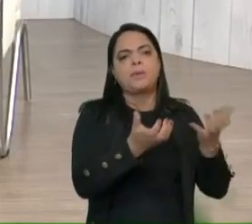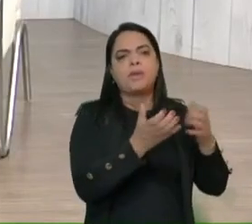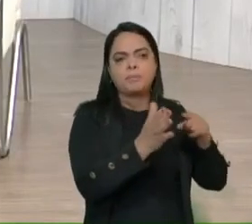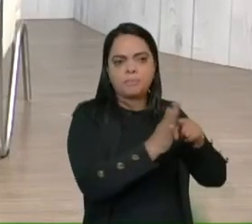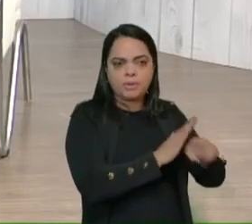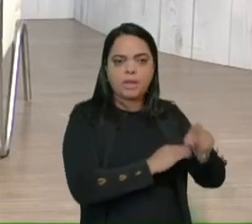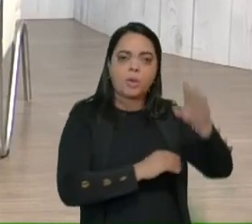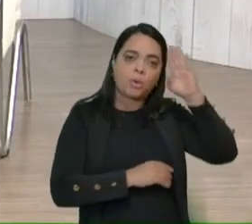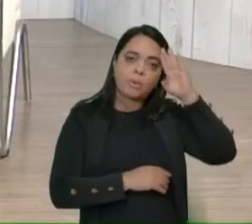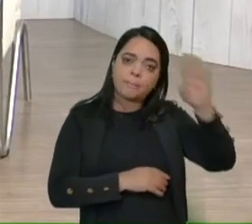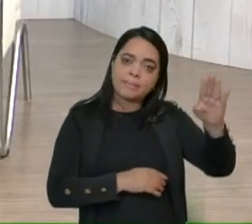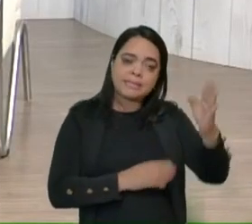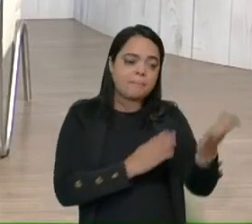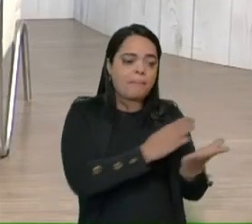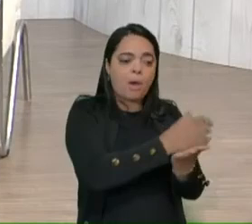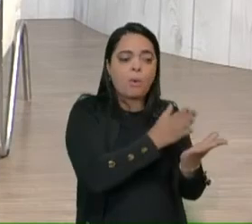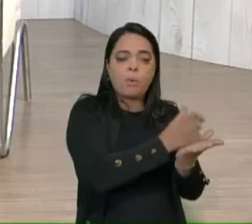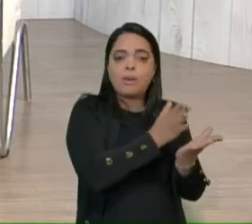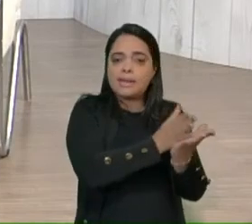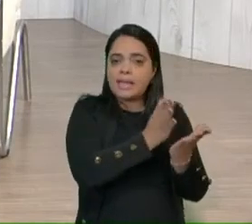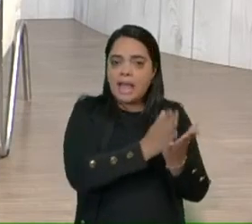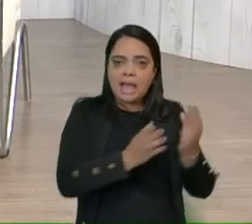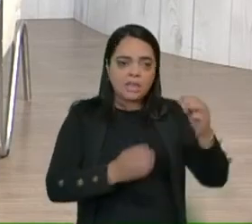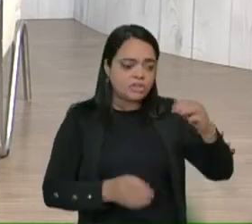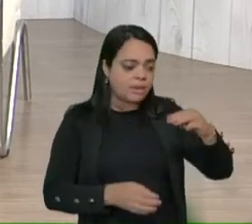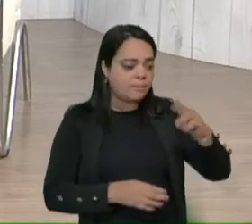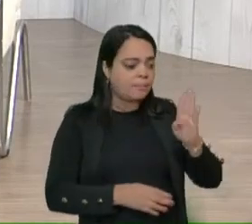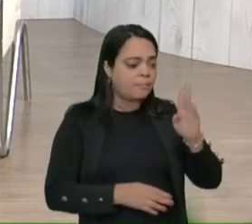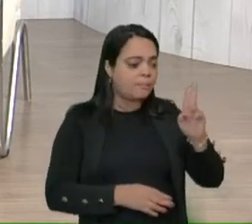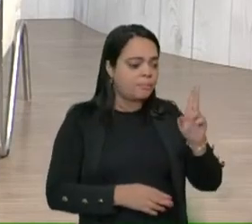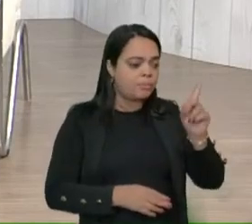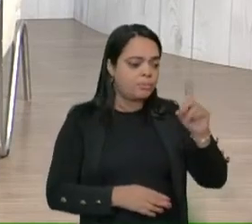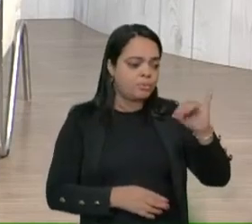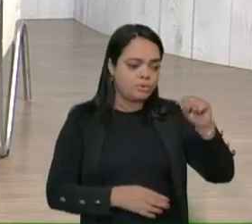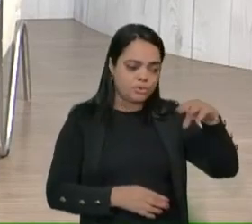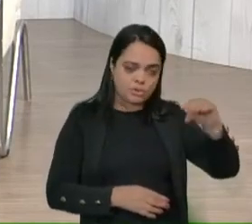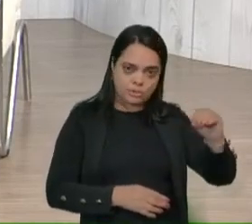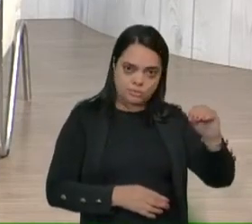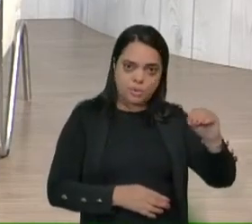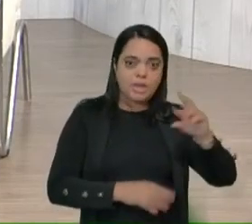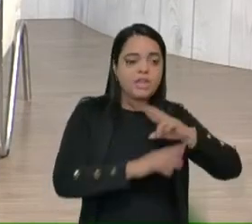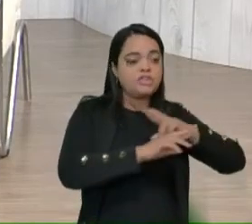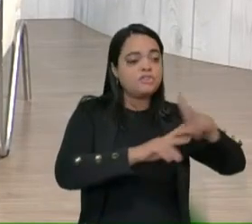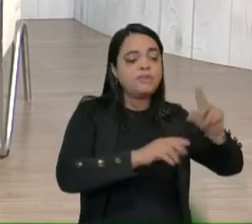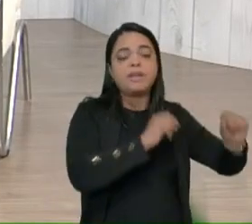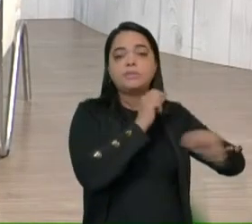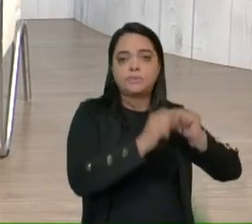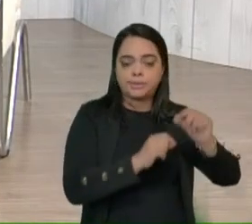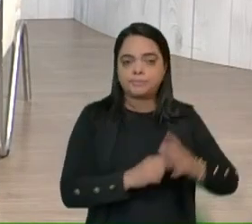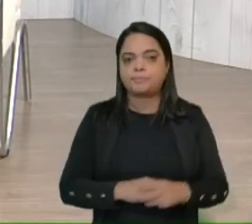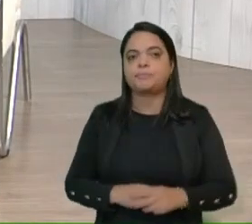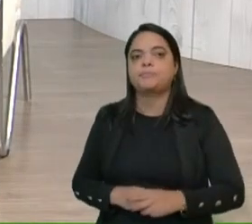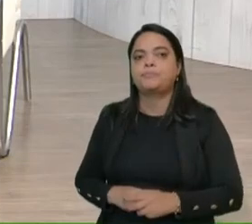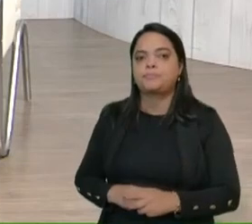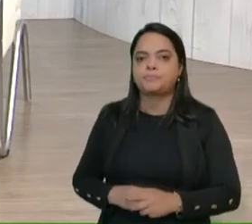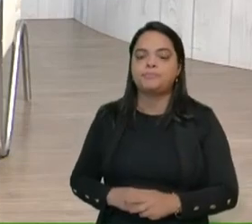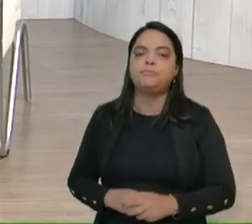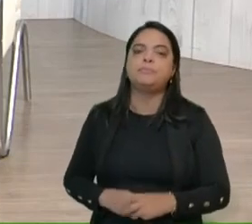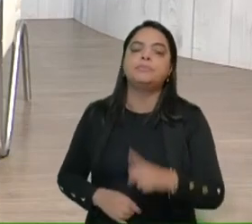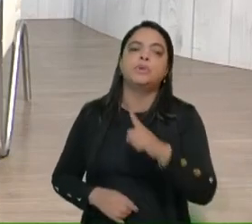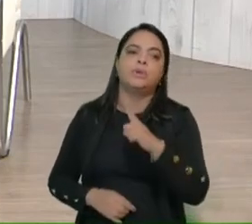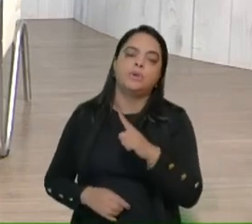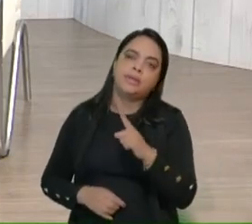Quais são as principais e também as principais diferenças entre elas quais são É vamos dizer assim basicamente a gente pode